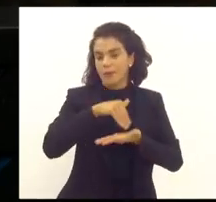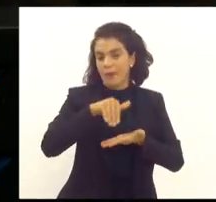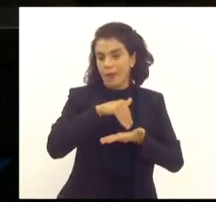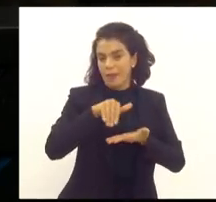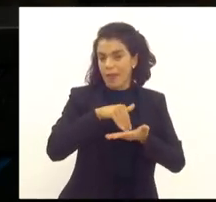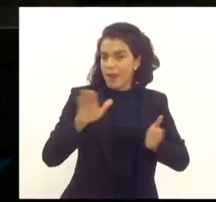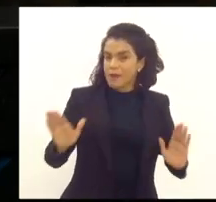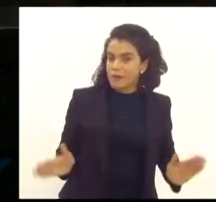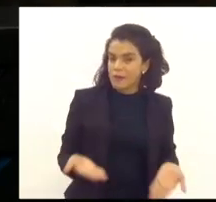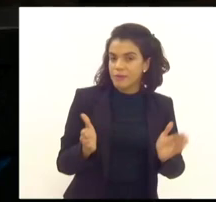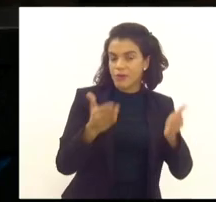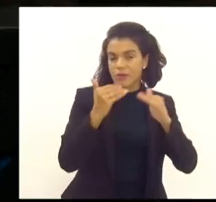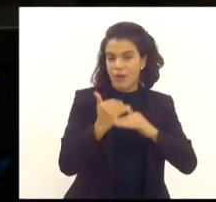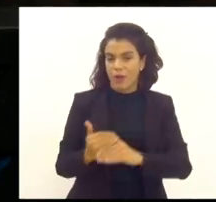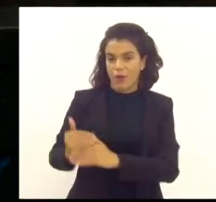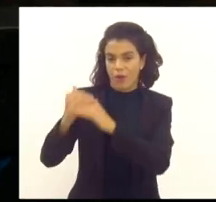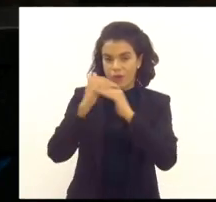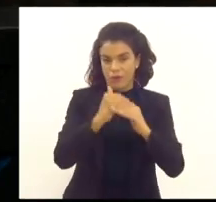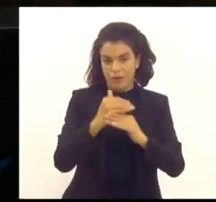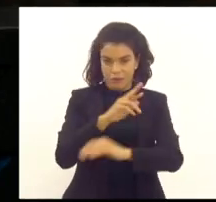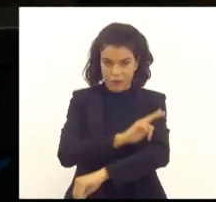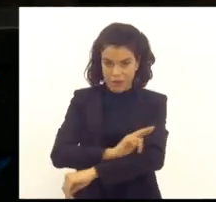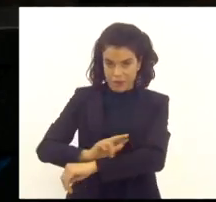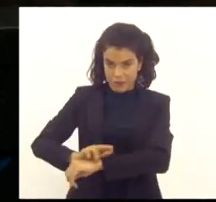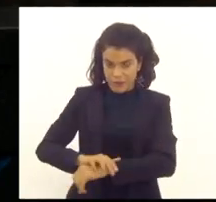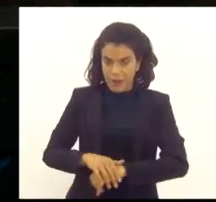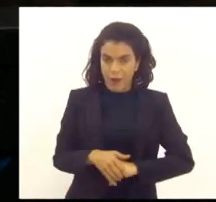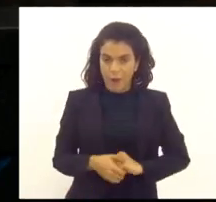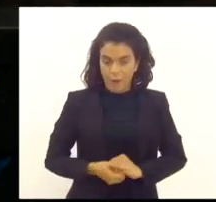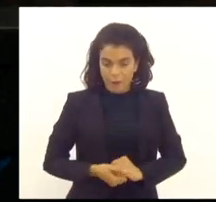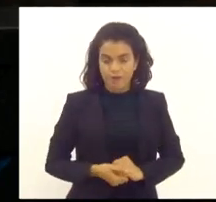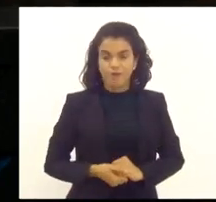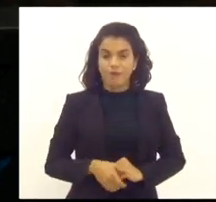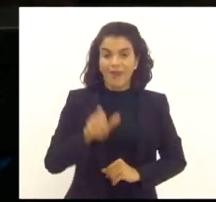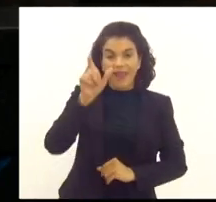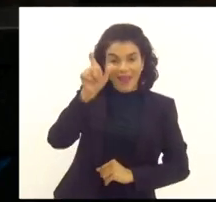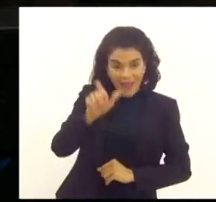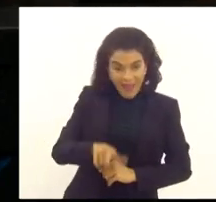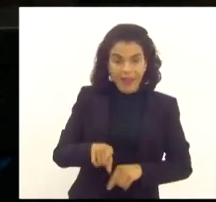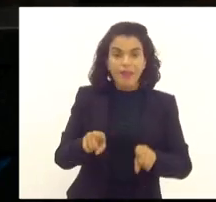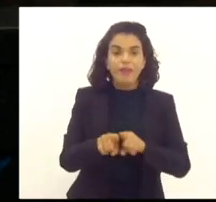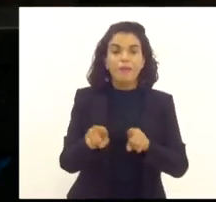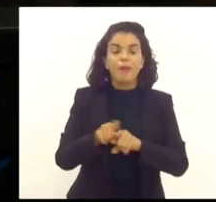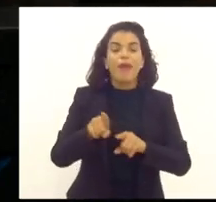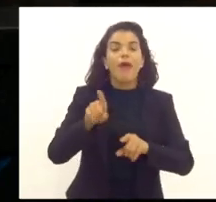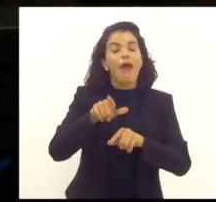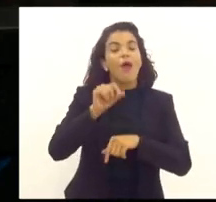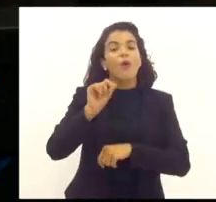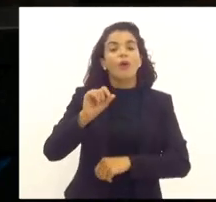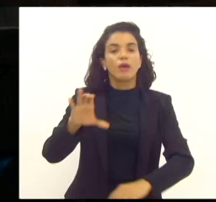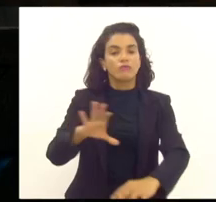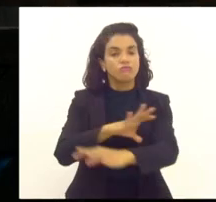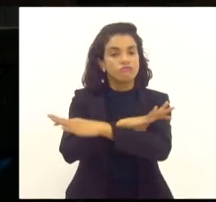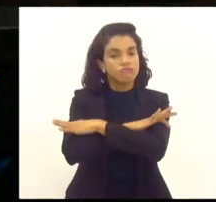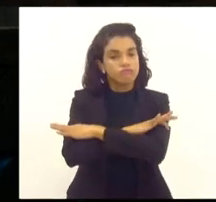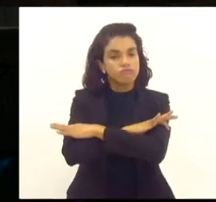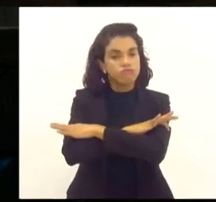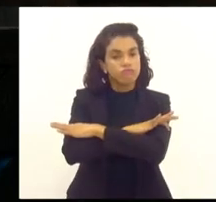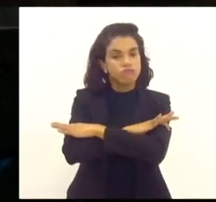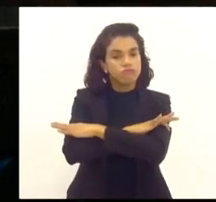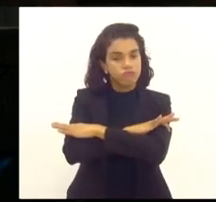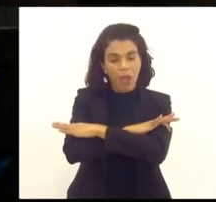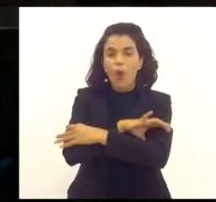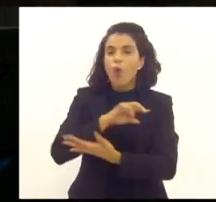promoção igualdade racial ela era do Candomblé era Boni do Candomblé